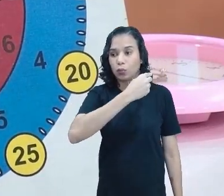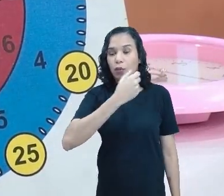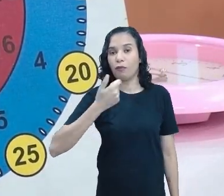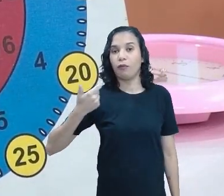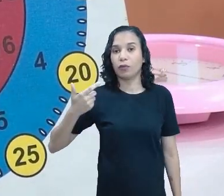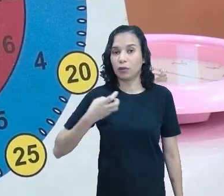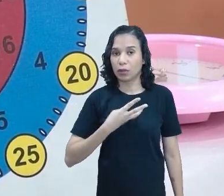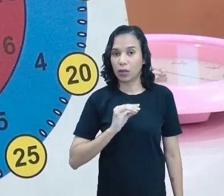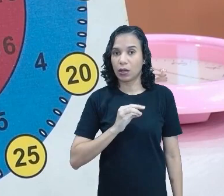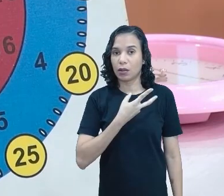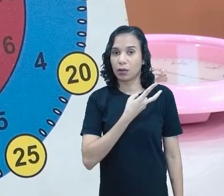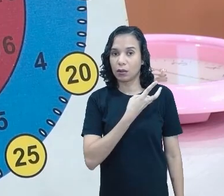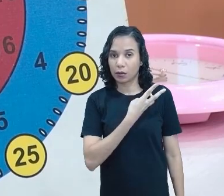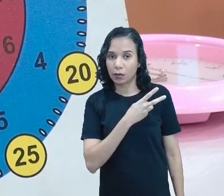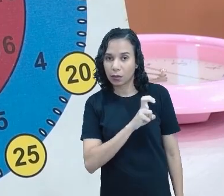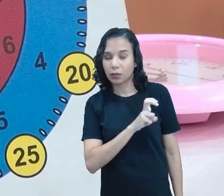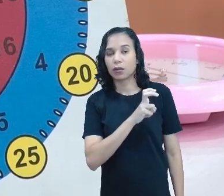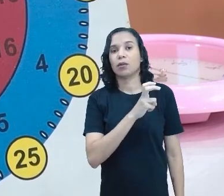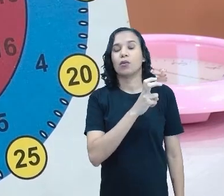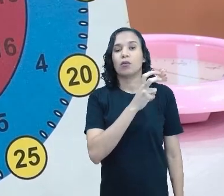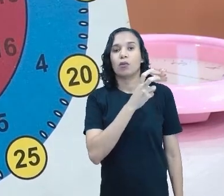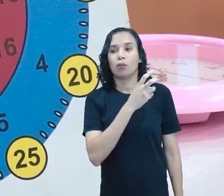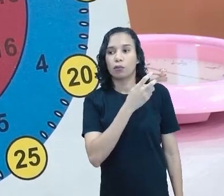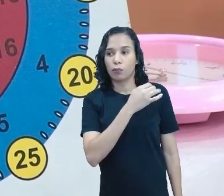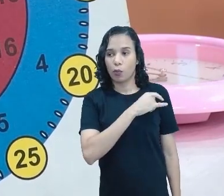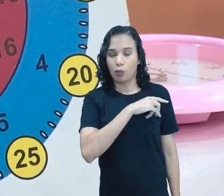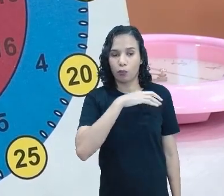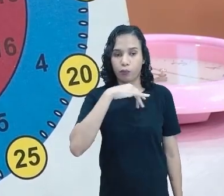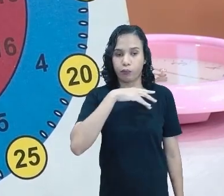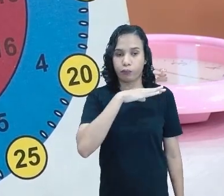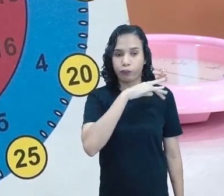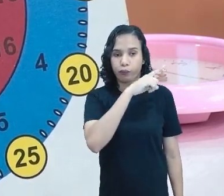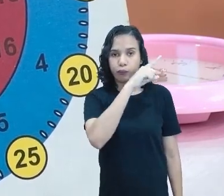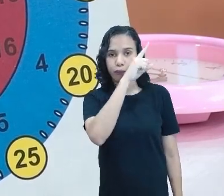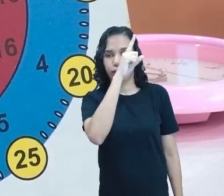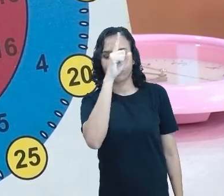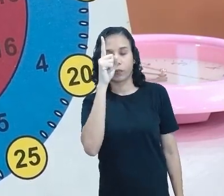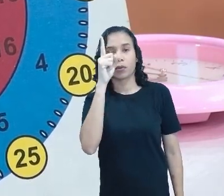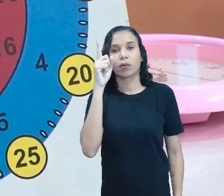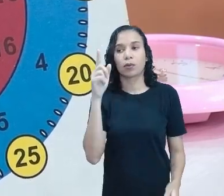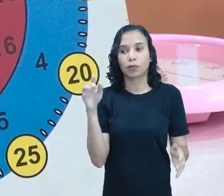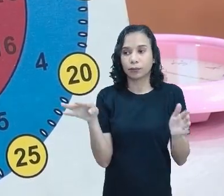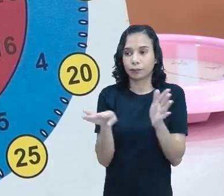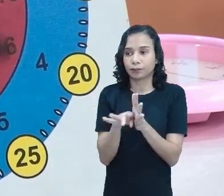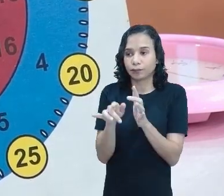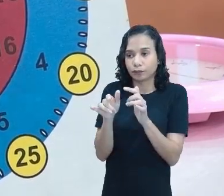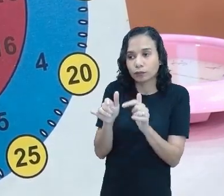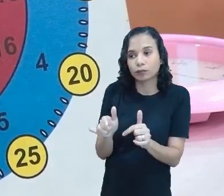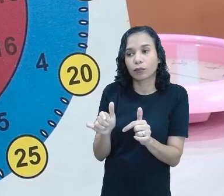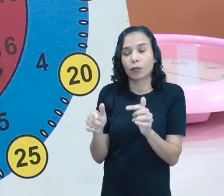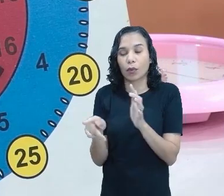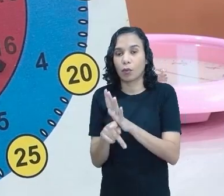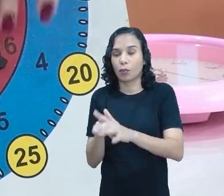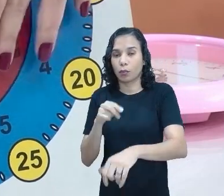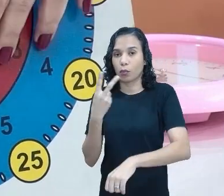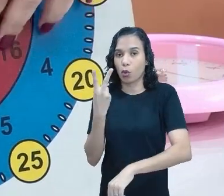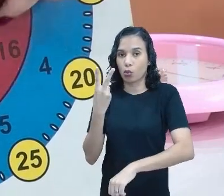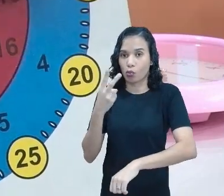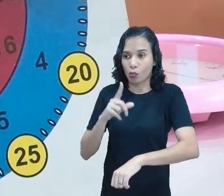25, 30, 35. Aí vai chegar onde? Exatamente 2